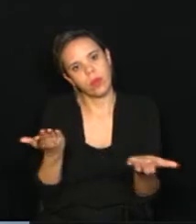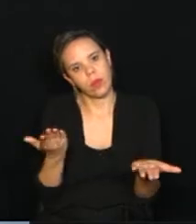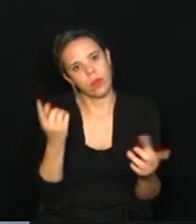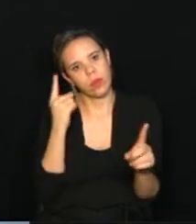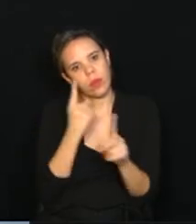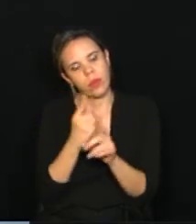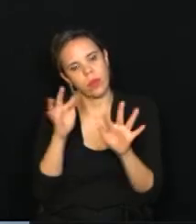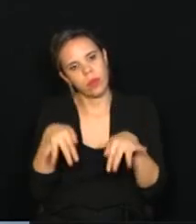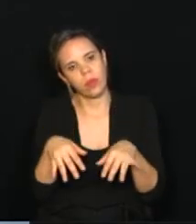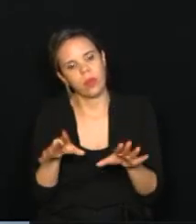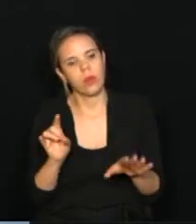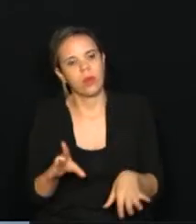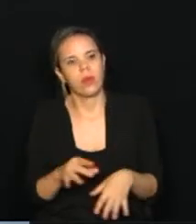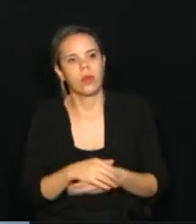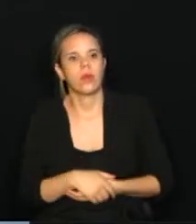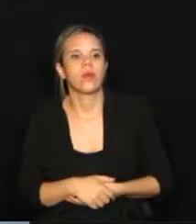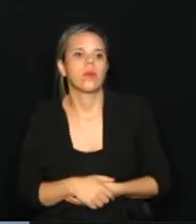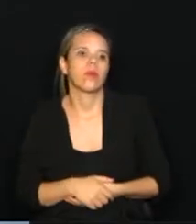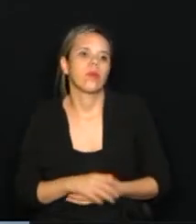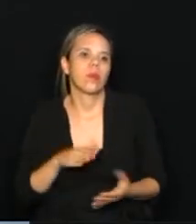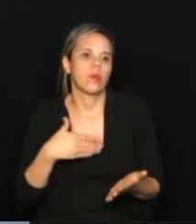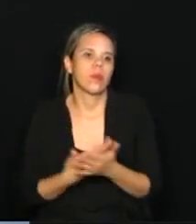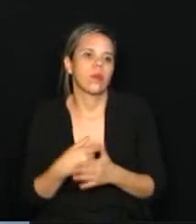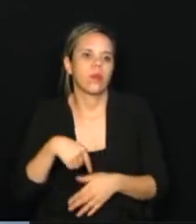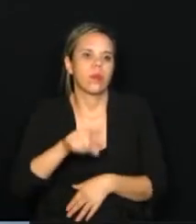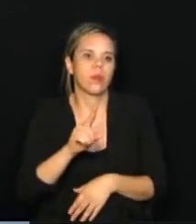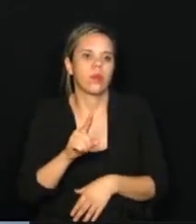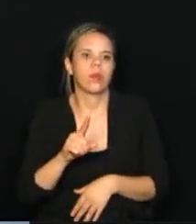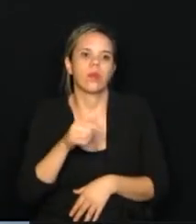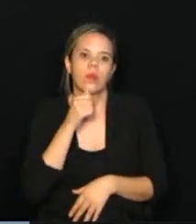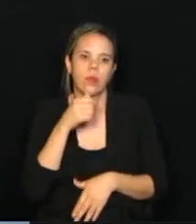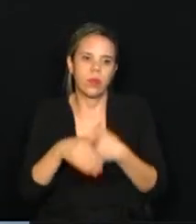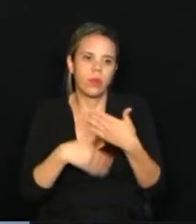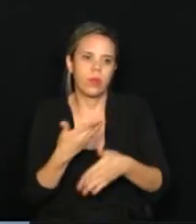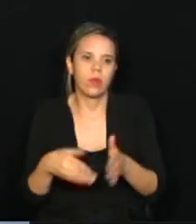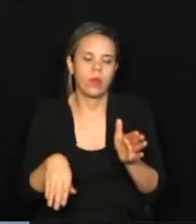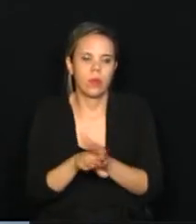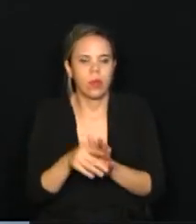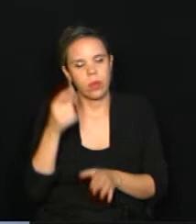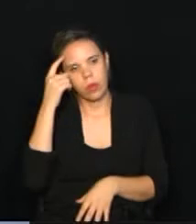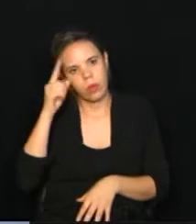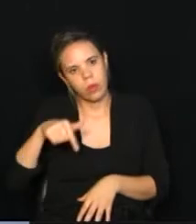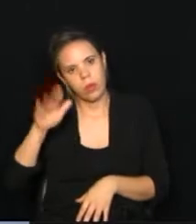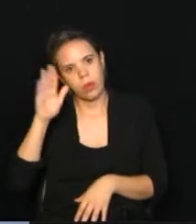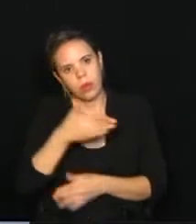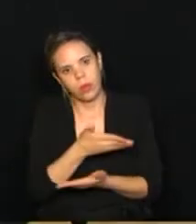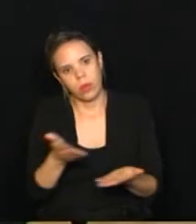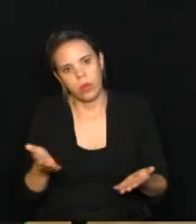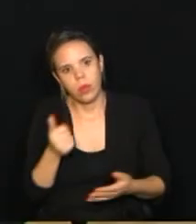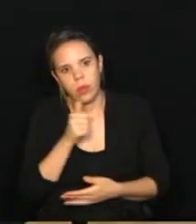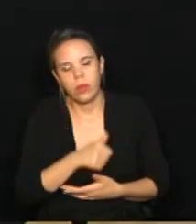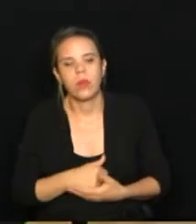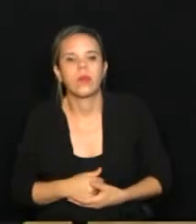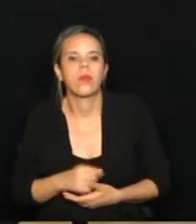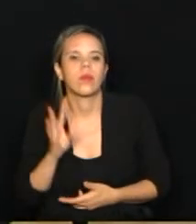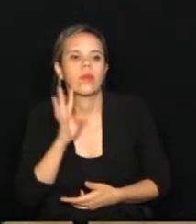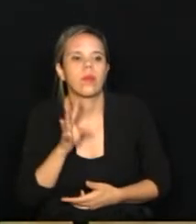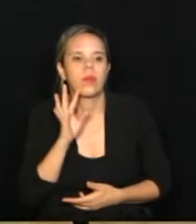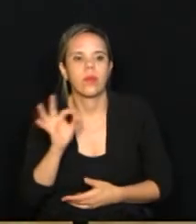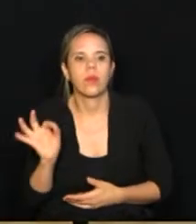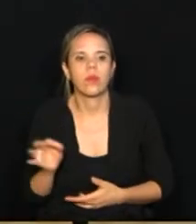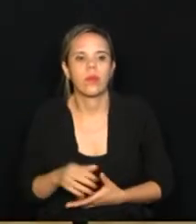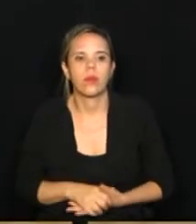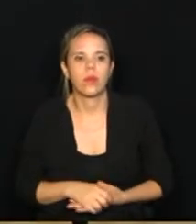na final. E aí... até lá tem muito caminho pela frente, daí quando chega lá a gente pensa um pouco mais nelas. Bacana, com